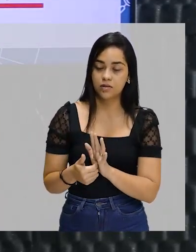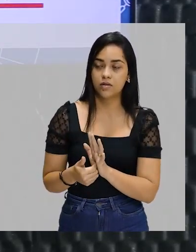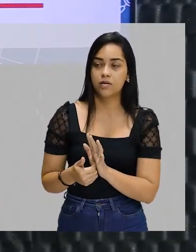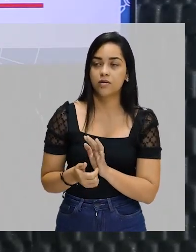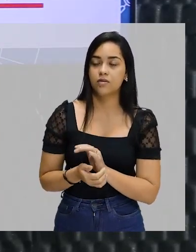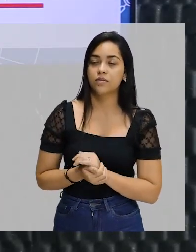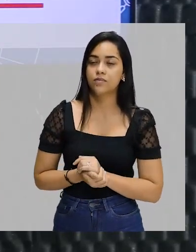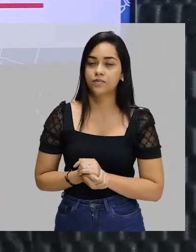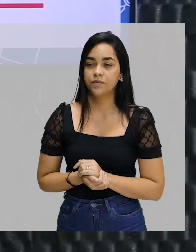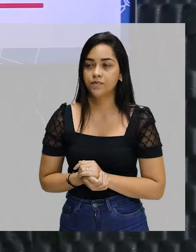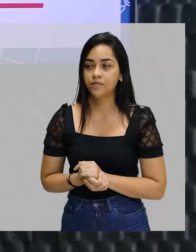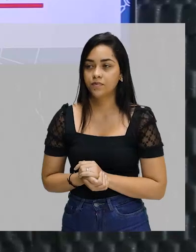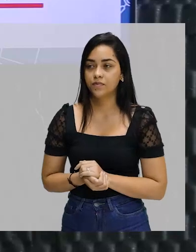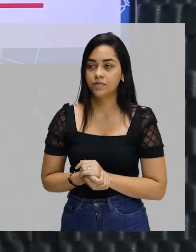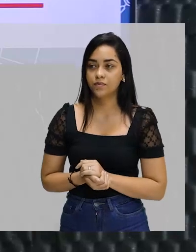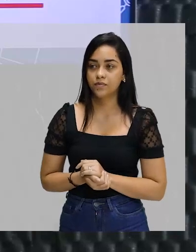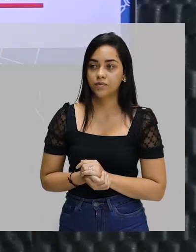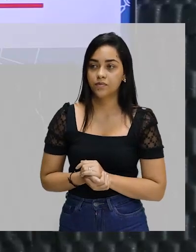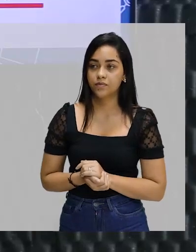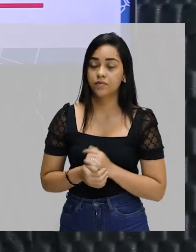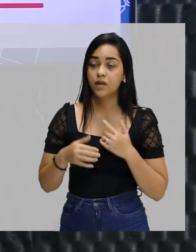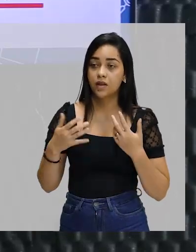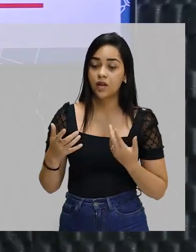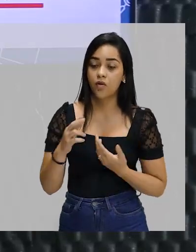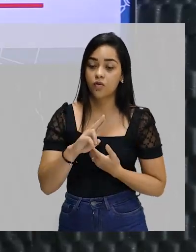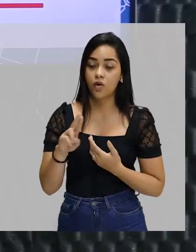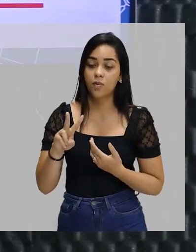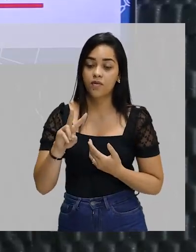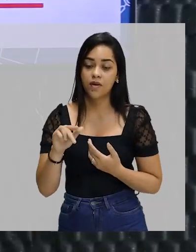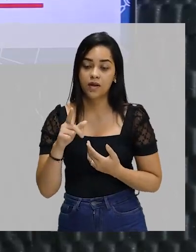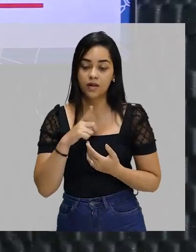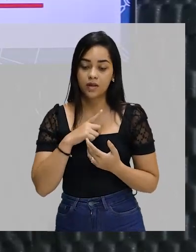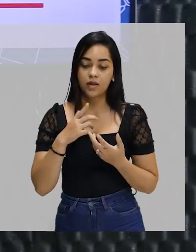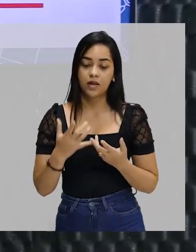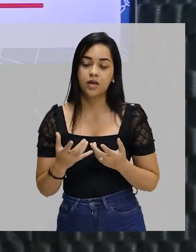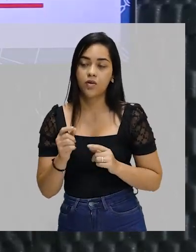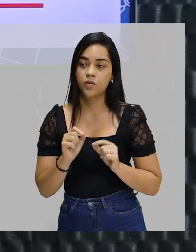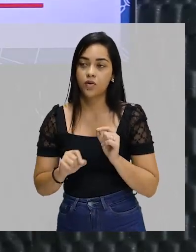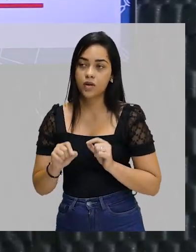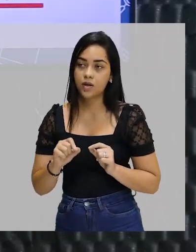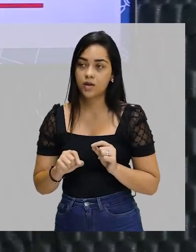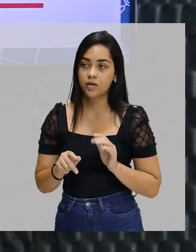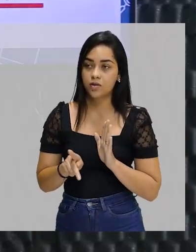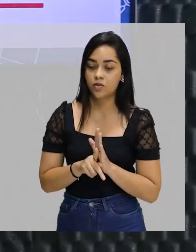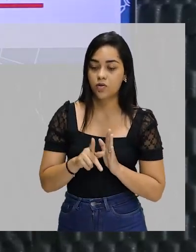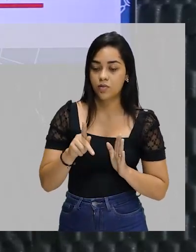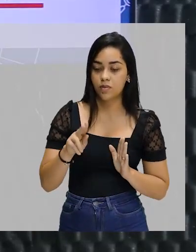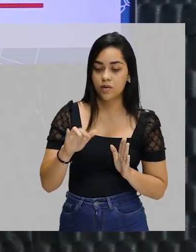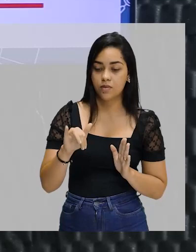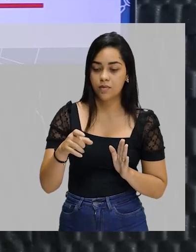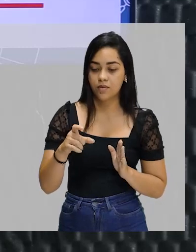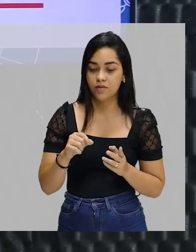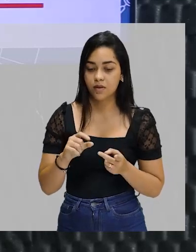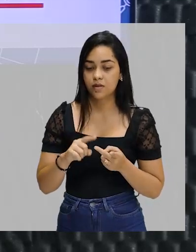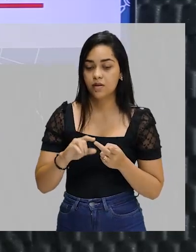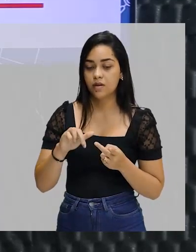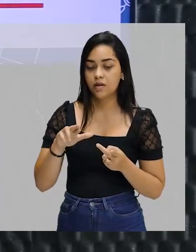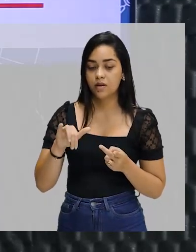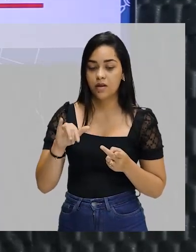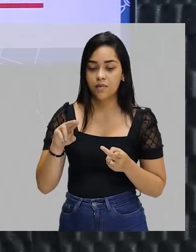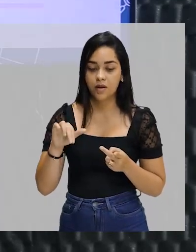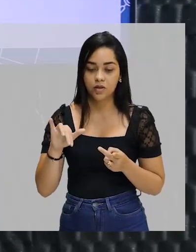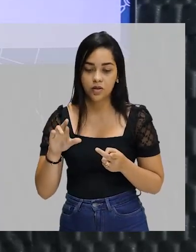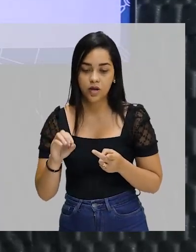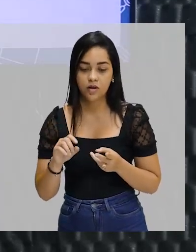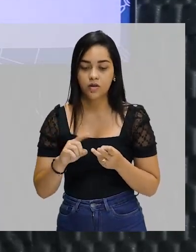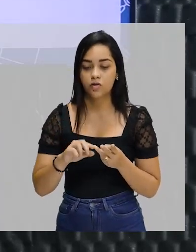composto pertence. Show de bola? Então, o nome vai ser composto de um prefixo, um intermediário e